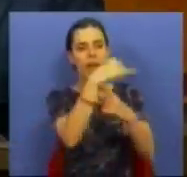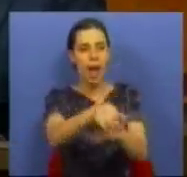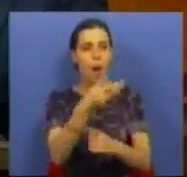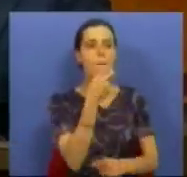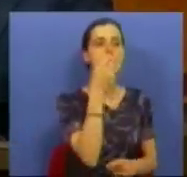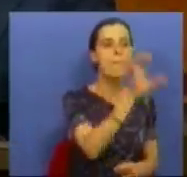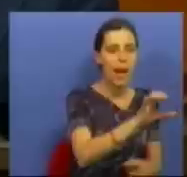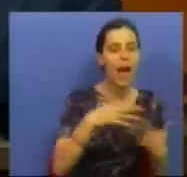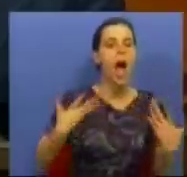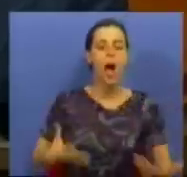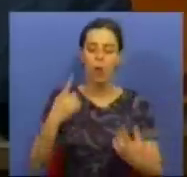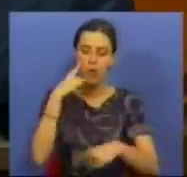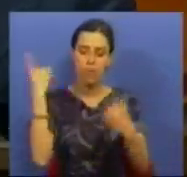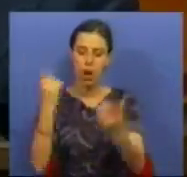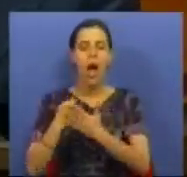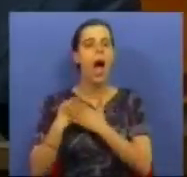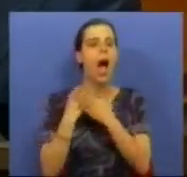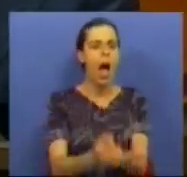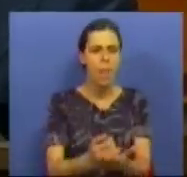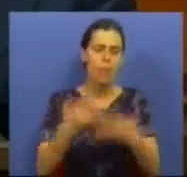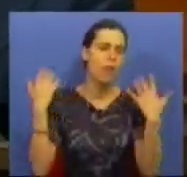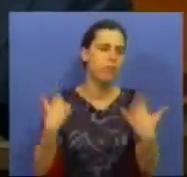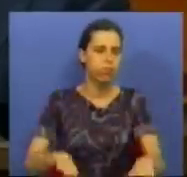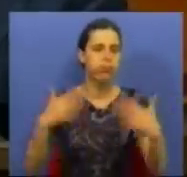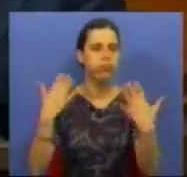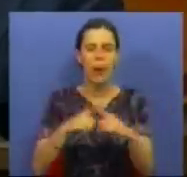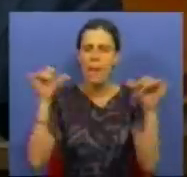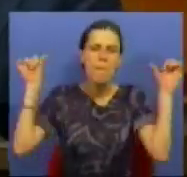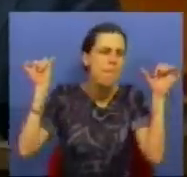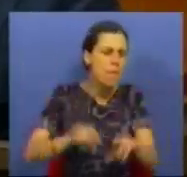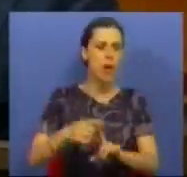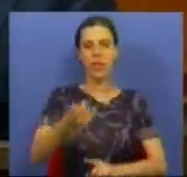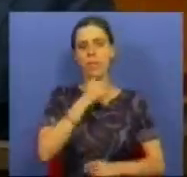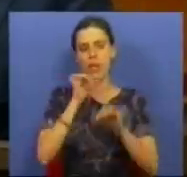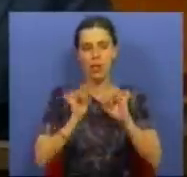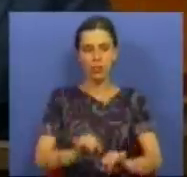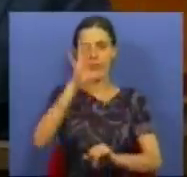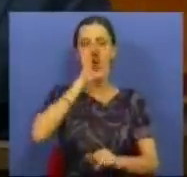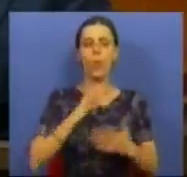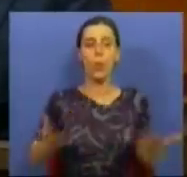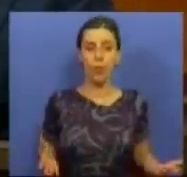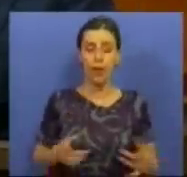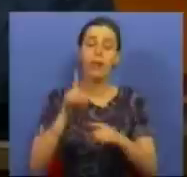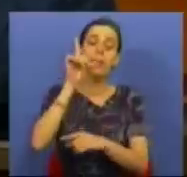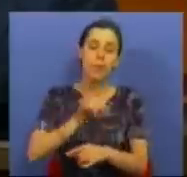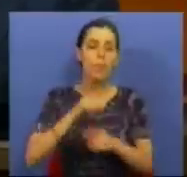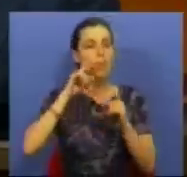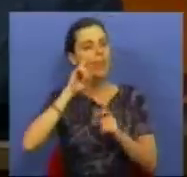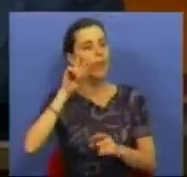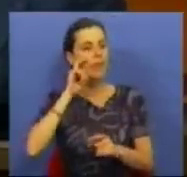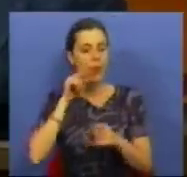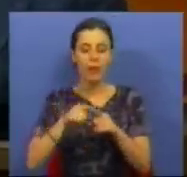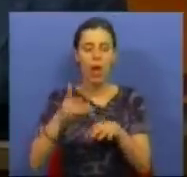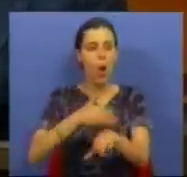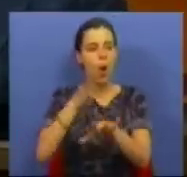PEC, mostra agora o seu apoio incondicional às piores medidas do Governo e até defende que